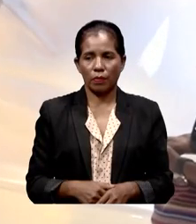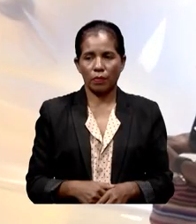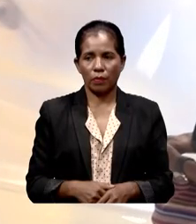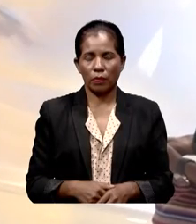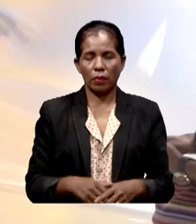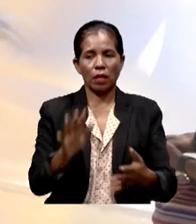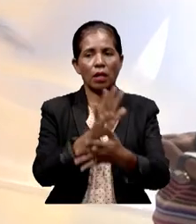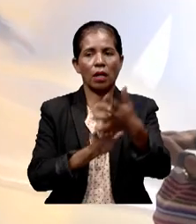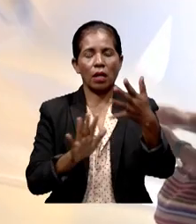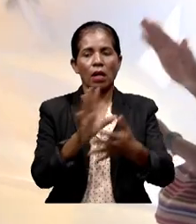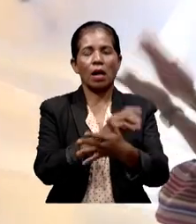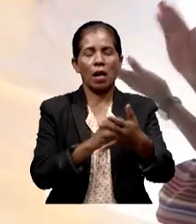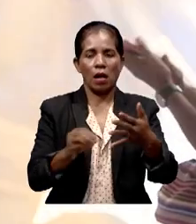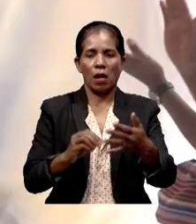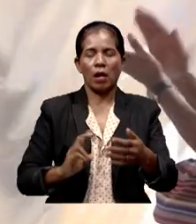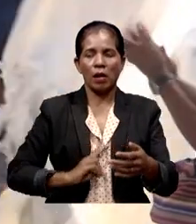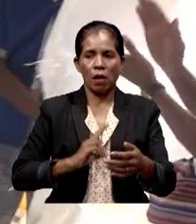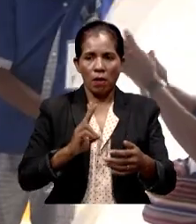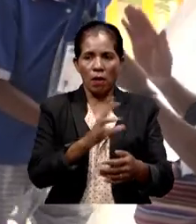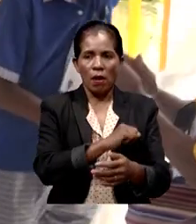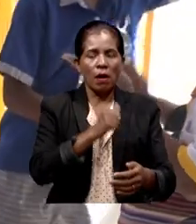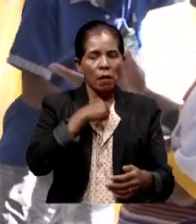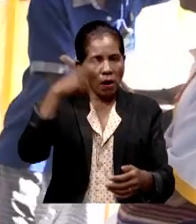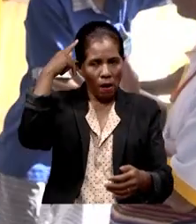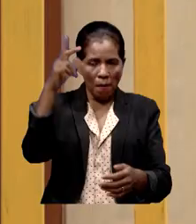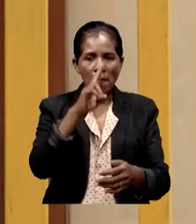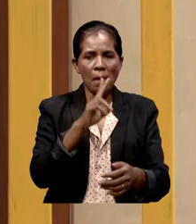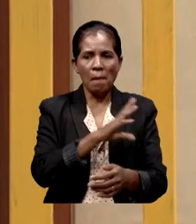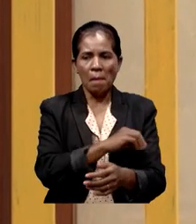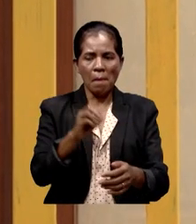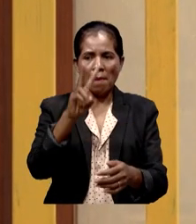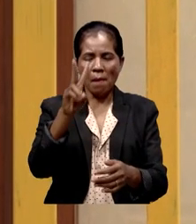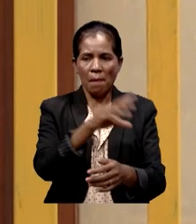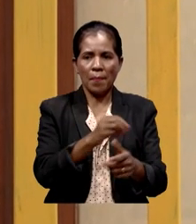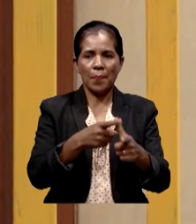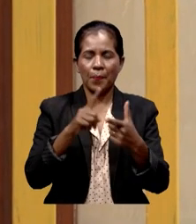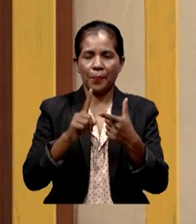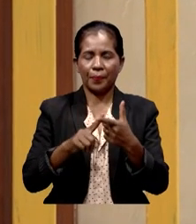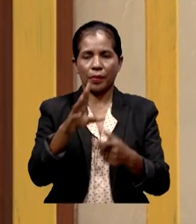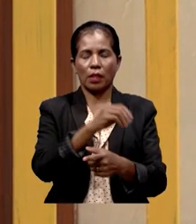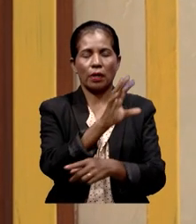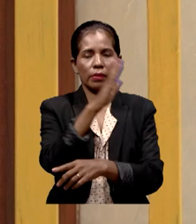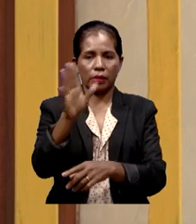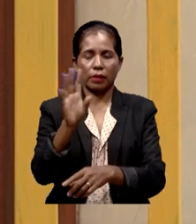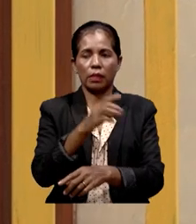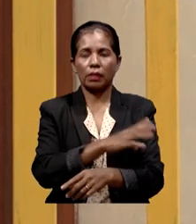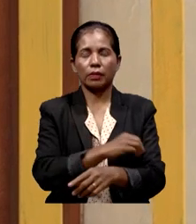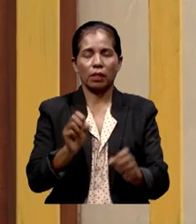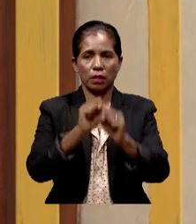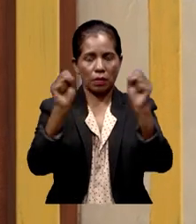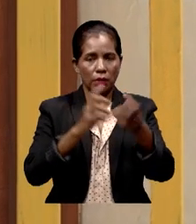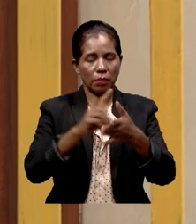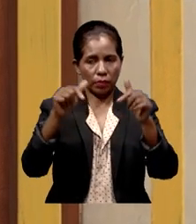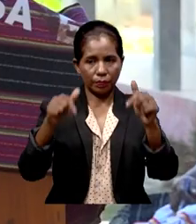Cerimônia de inauguração da Ilha São João Paulo II e a Escola de Ensino Básico primeira e segundo no terceiro ciclo Floresta Aileu, alau e sábado semana